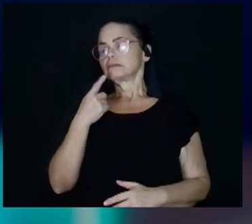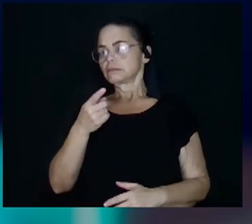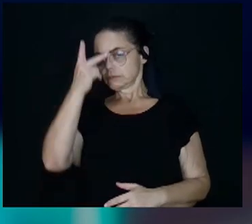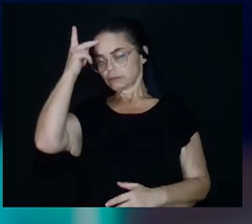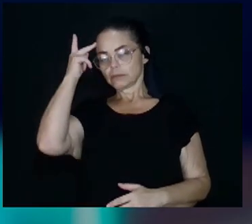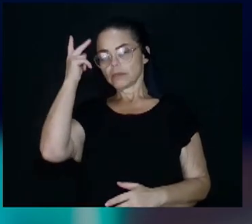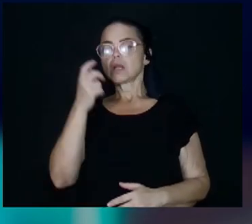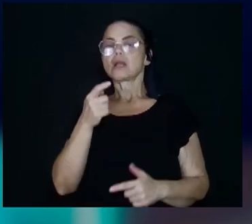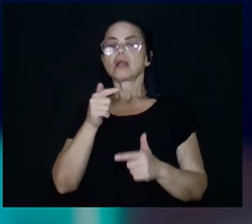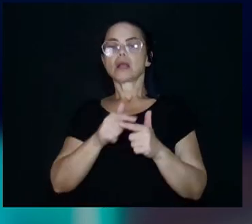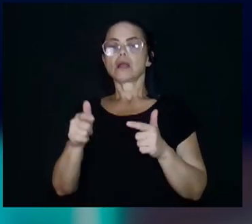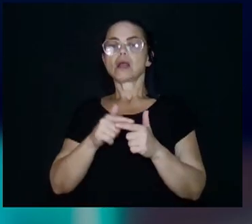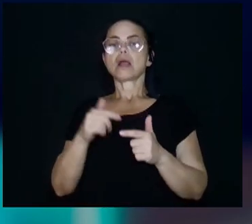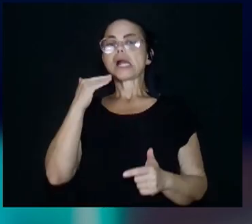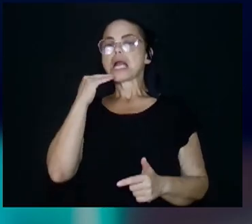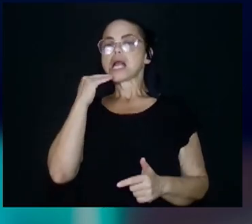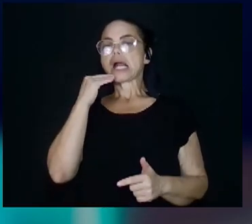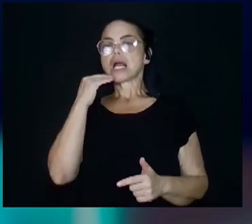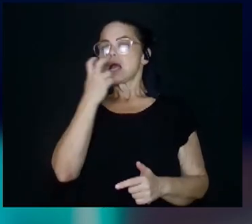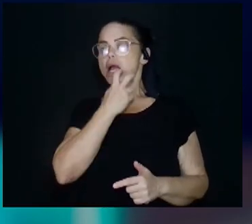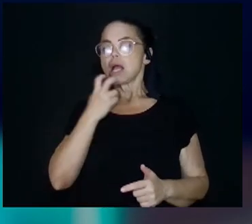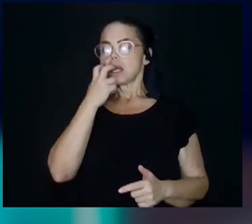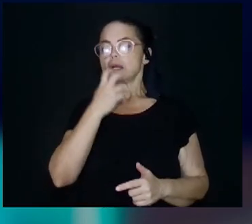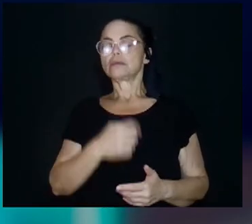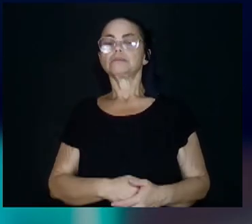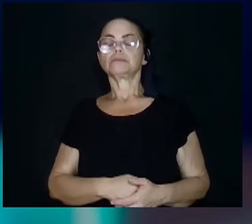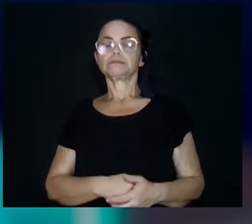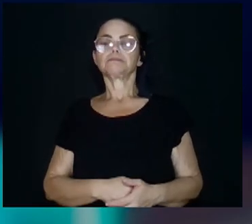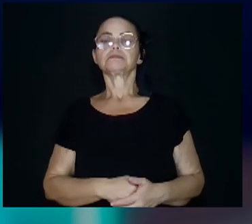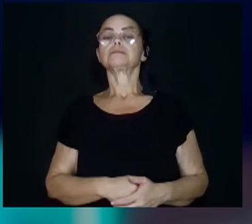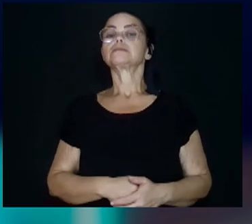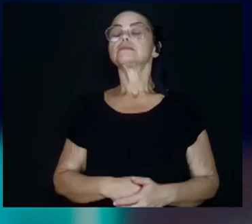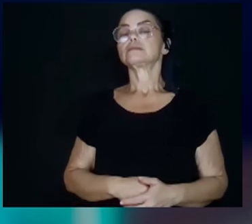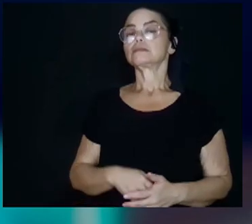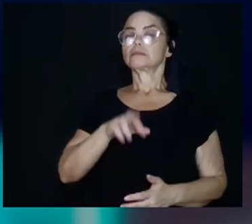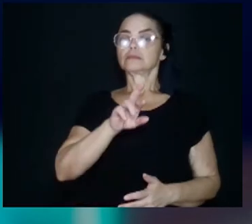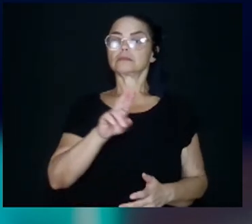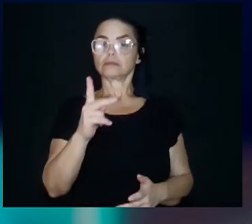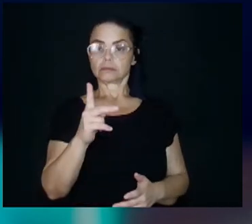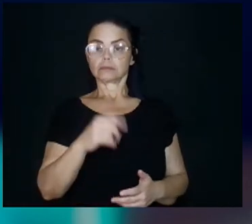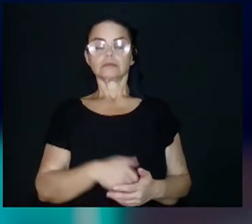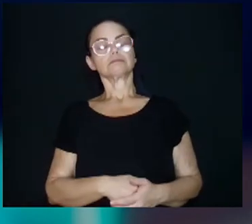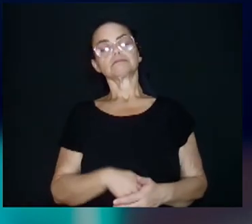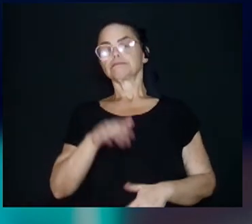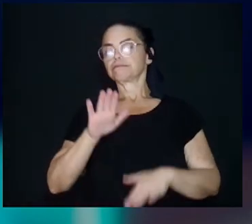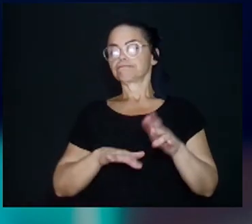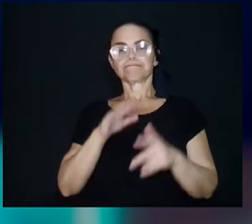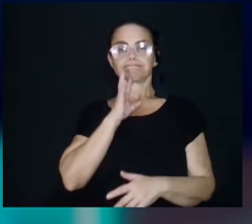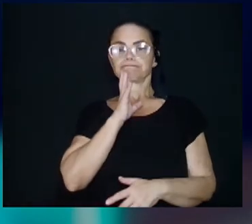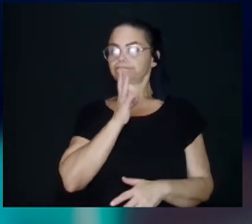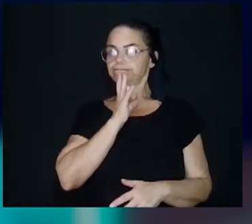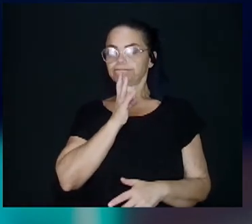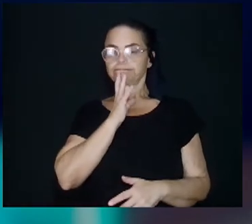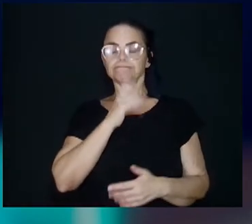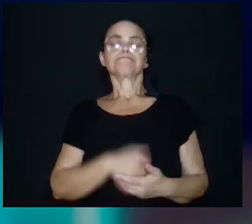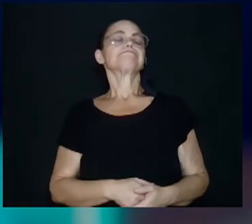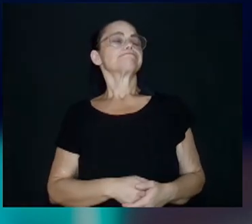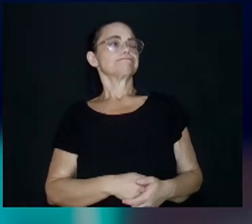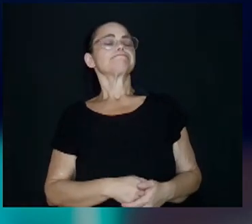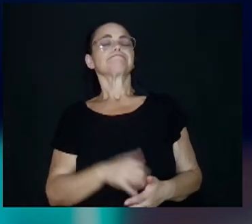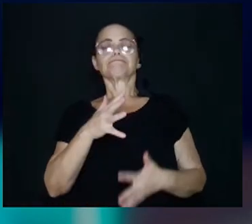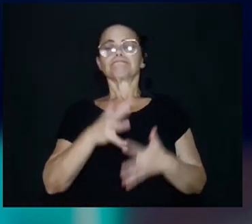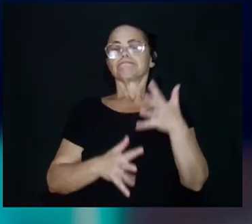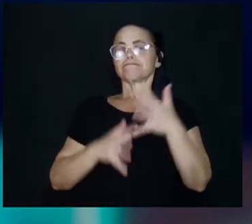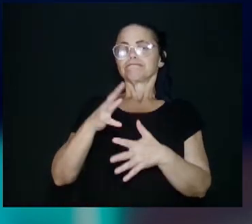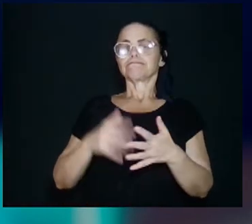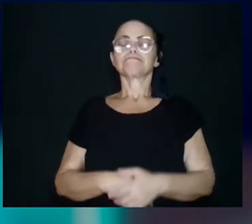adulta. Os nossos recrutadores de recursos humanos, às vezes, coitados, eles não conhecem e fazem muitas confusões, mistificam a pessoa